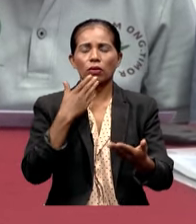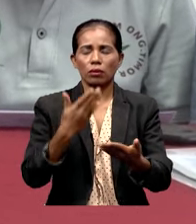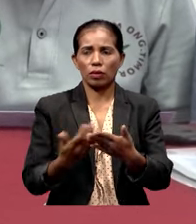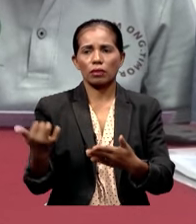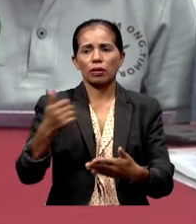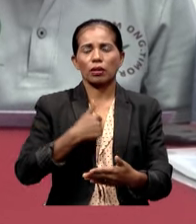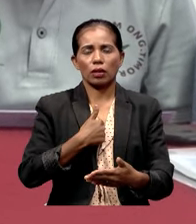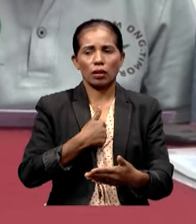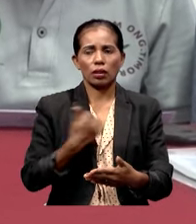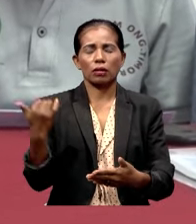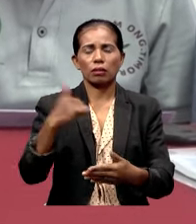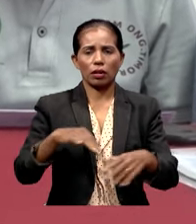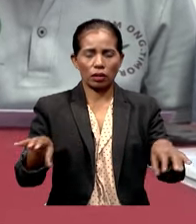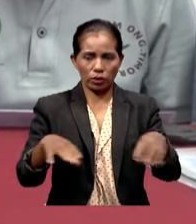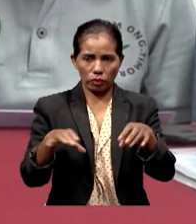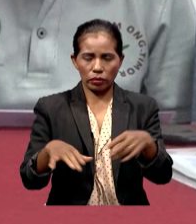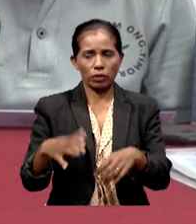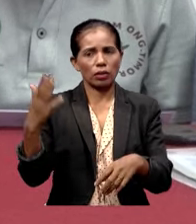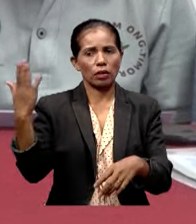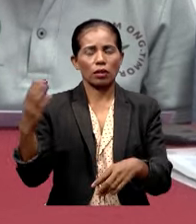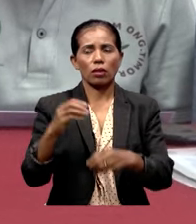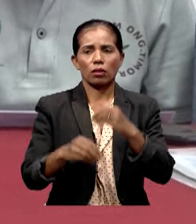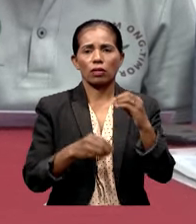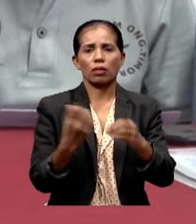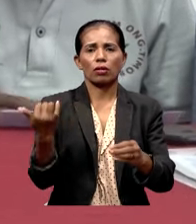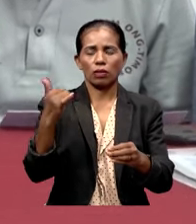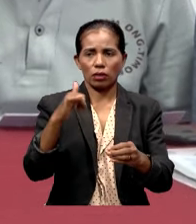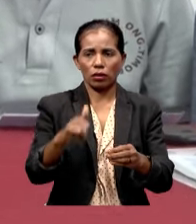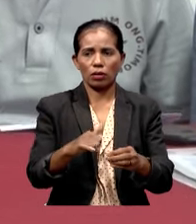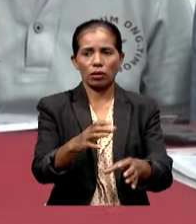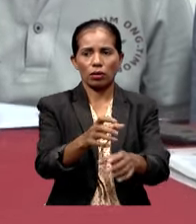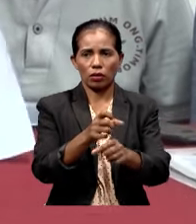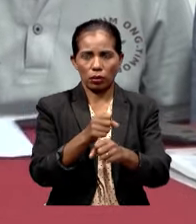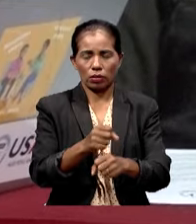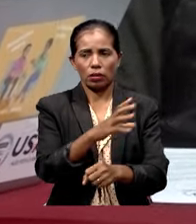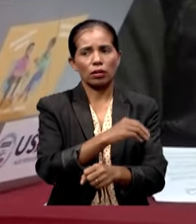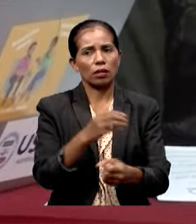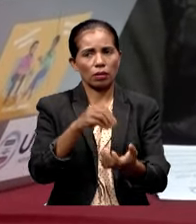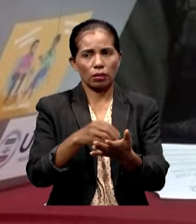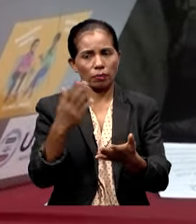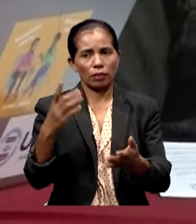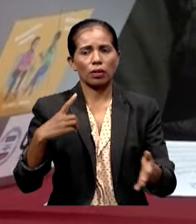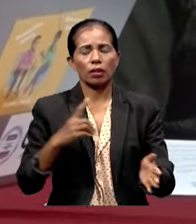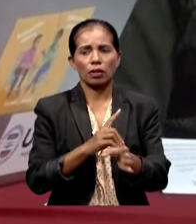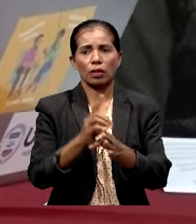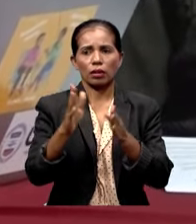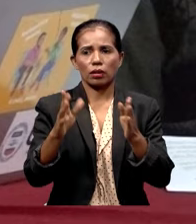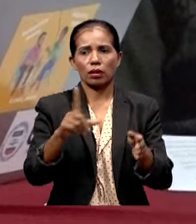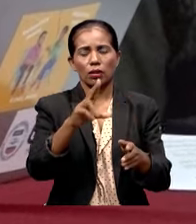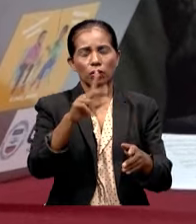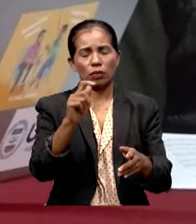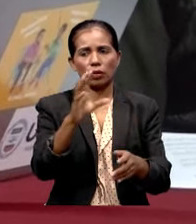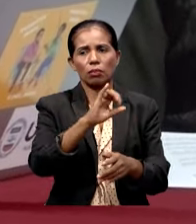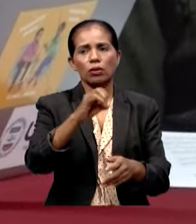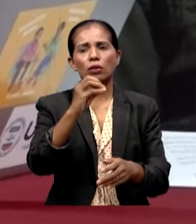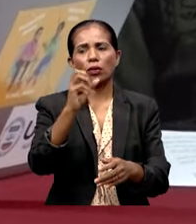Nyean durante Sira Nyean mandato, questão relevante Sira elabora ia petição. Diretor Executivo Luta Hamutuk J. Alves